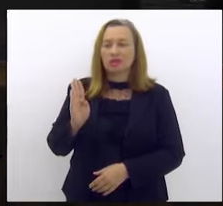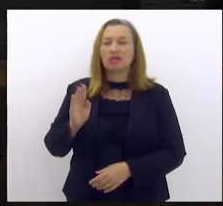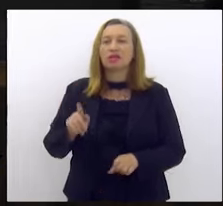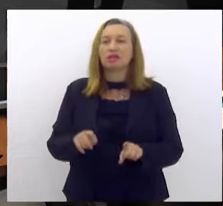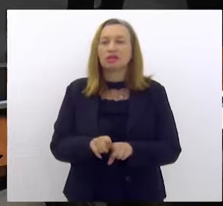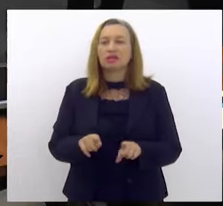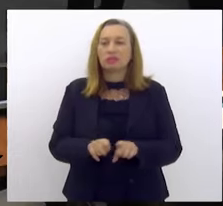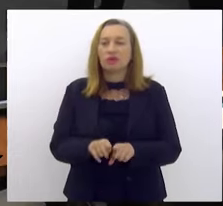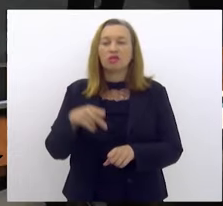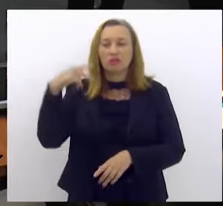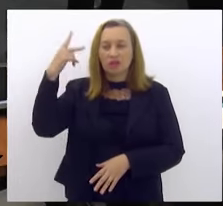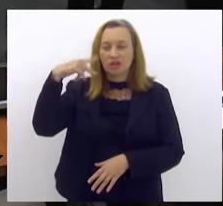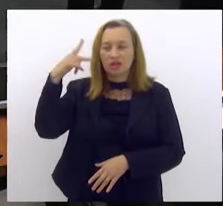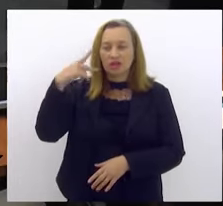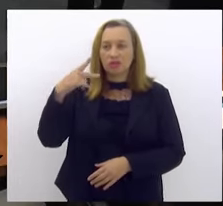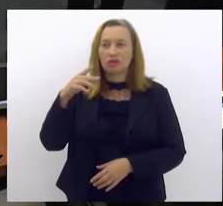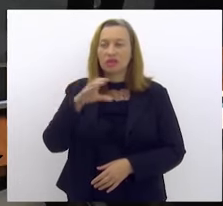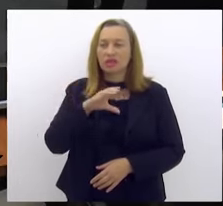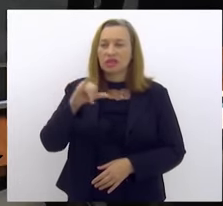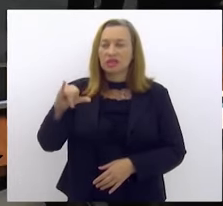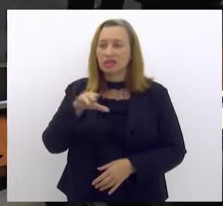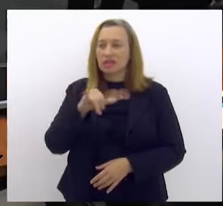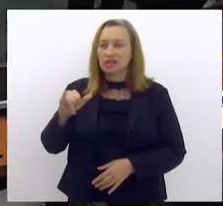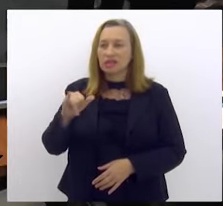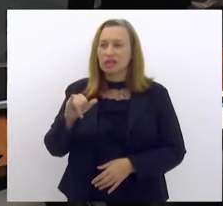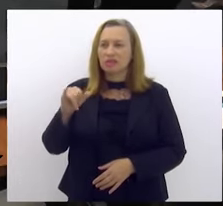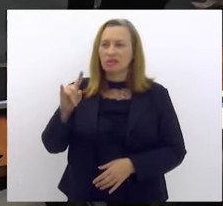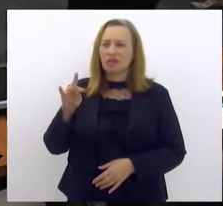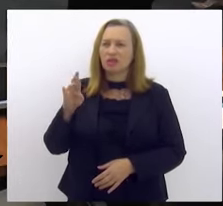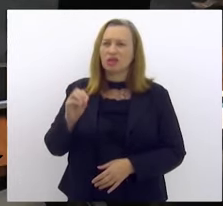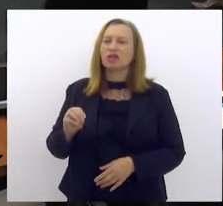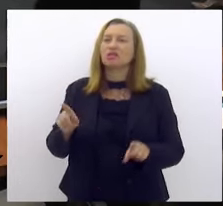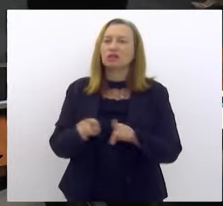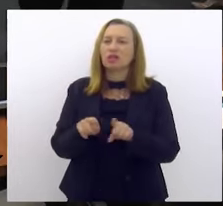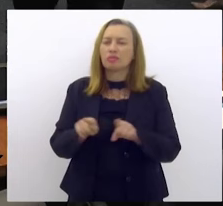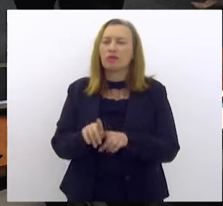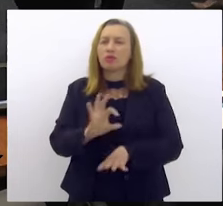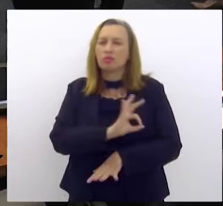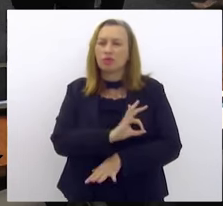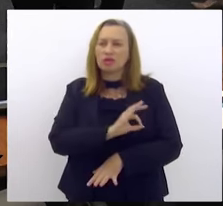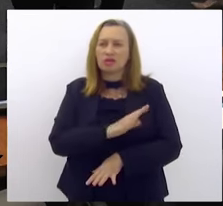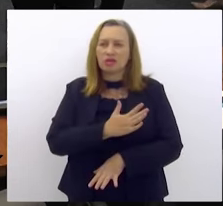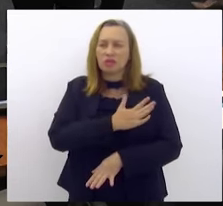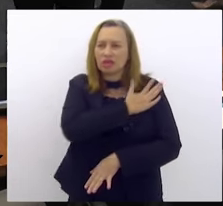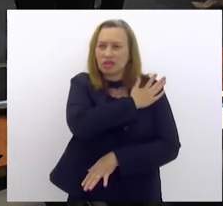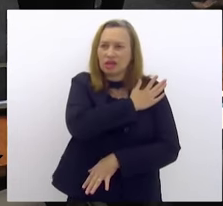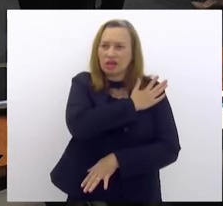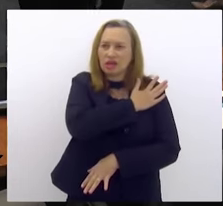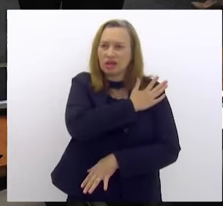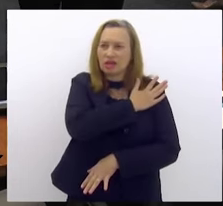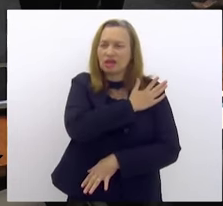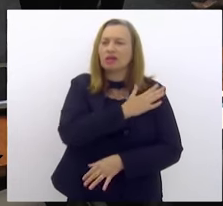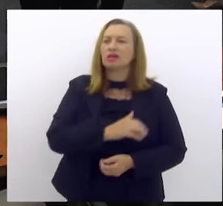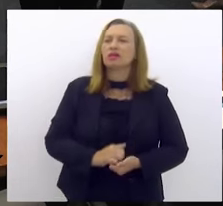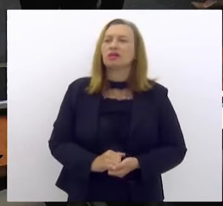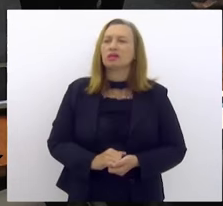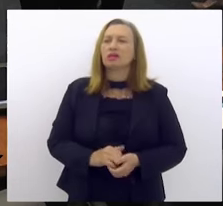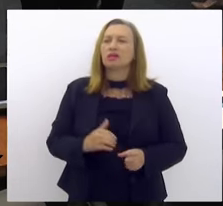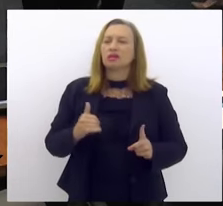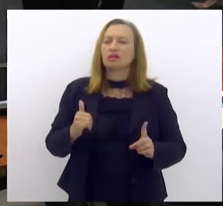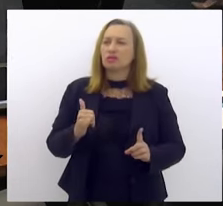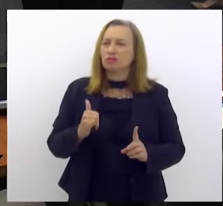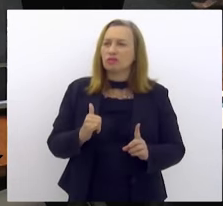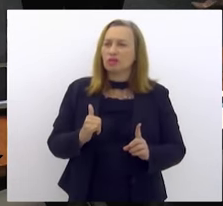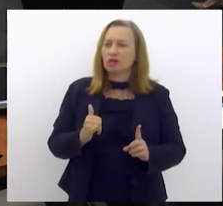Gonçalo. Presidente, o policial militar que também foi atropelado no final de semana. Caiado pediu.